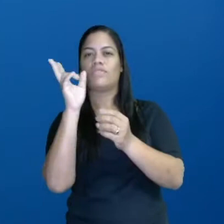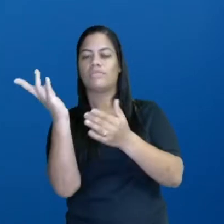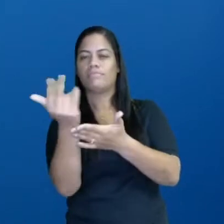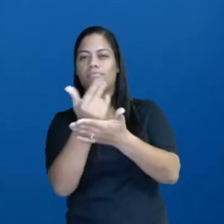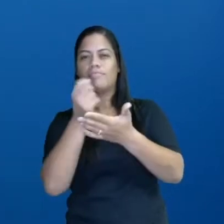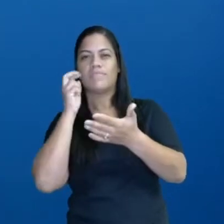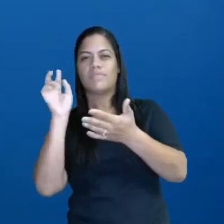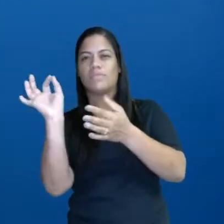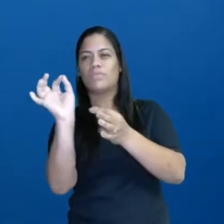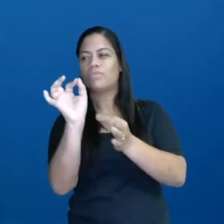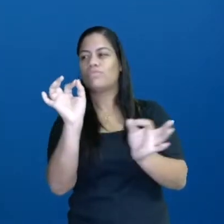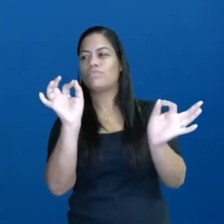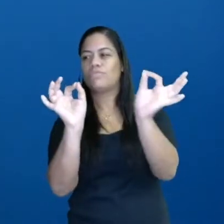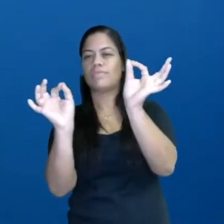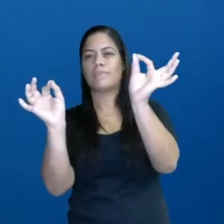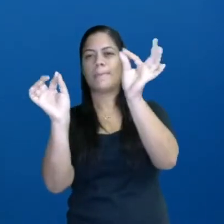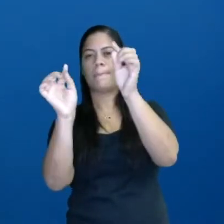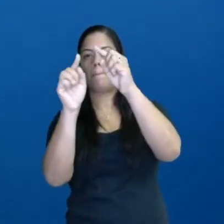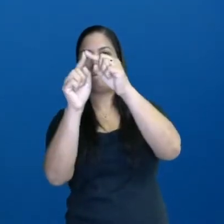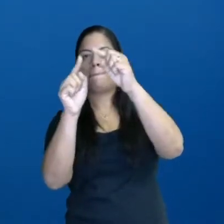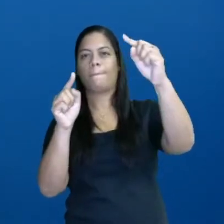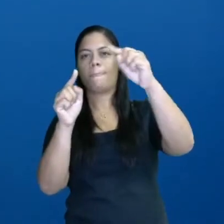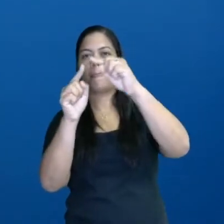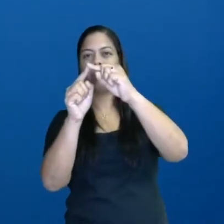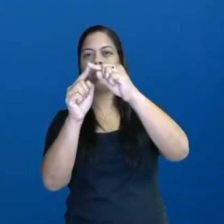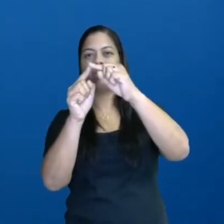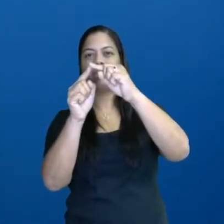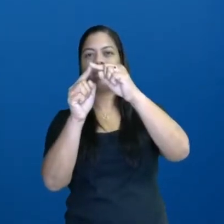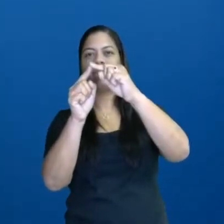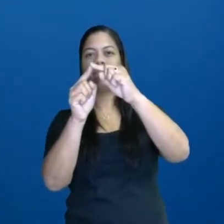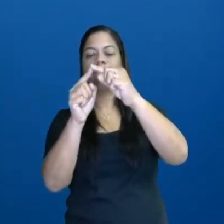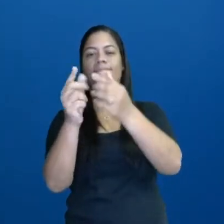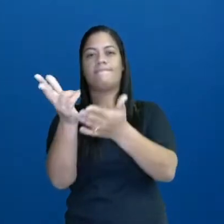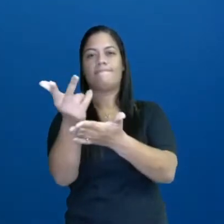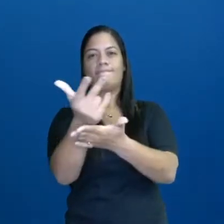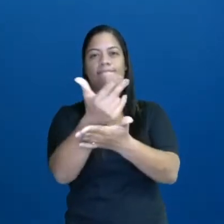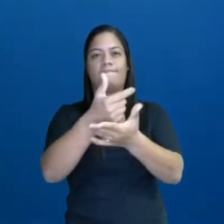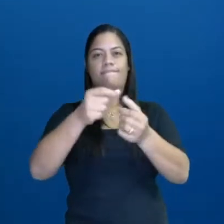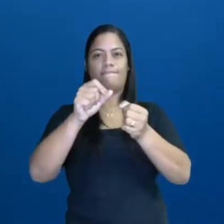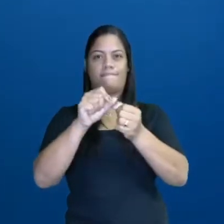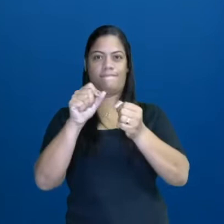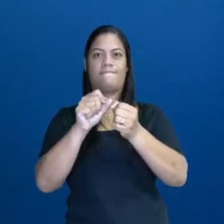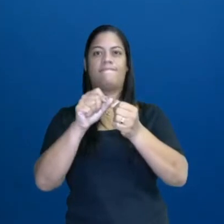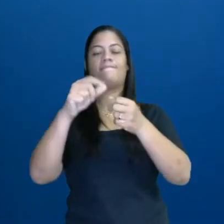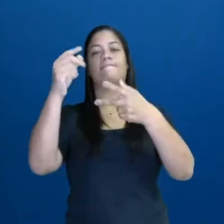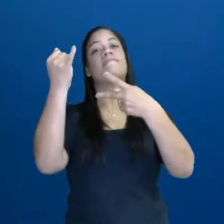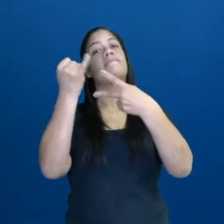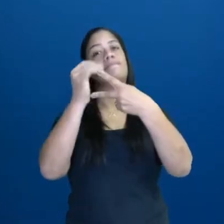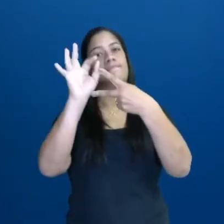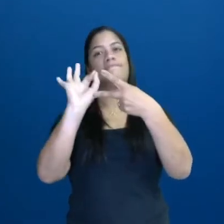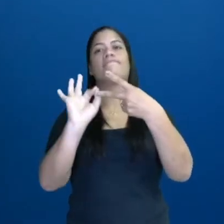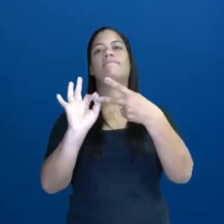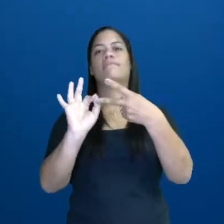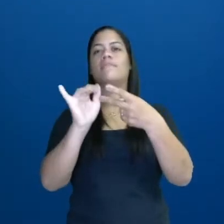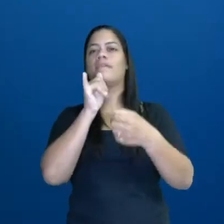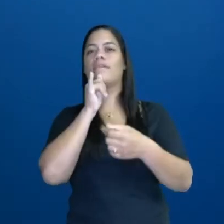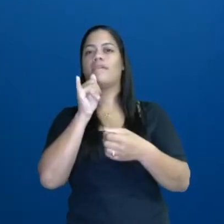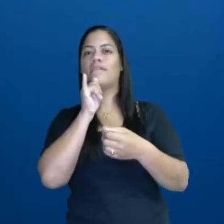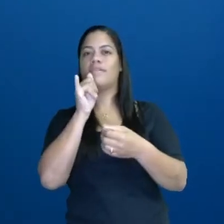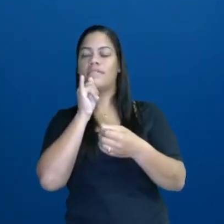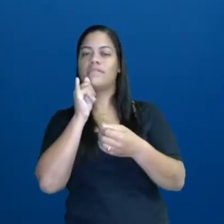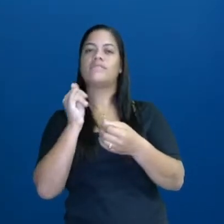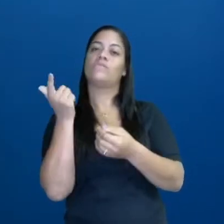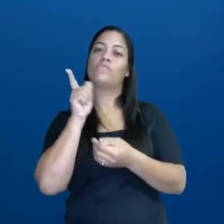ó, poligonal e ela se fechou, tá certo? Formando os polígonos. E aqui, ó, exemplos de